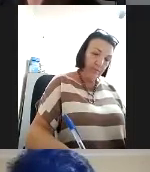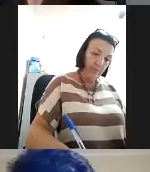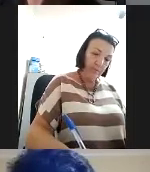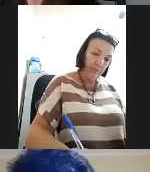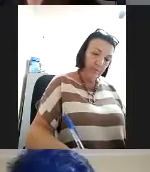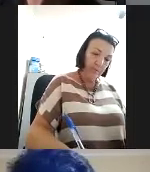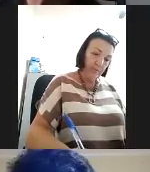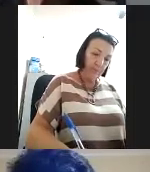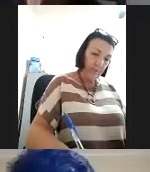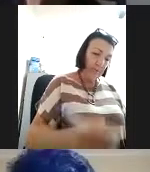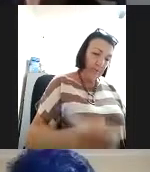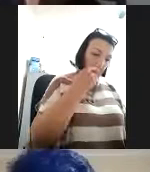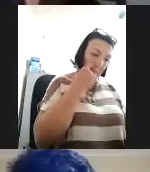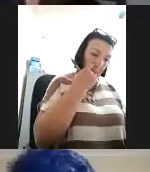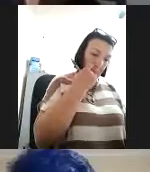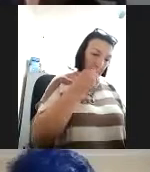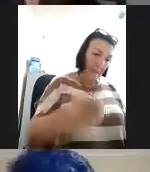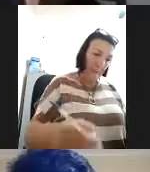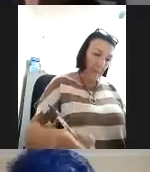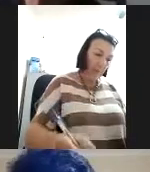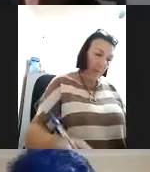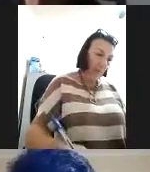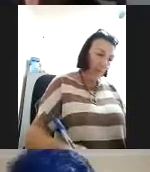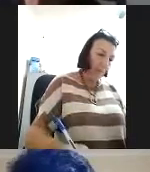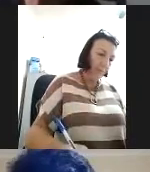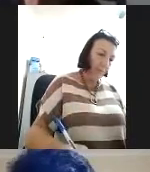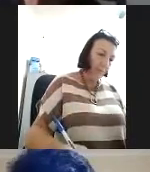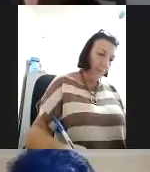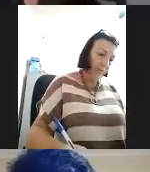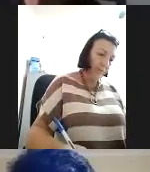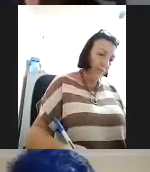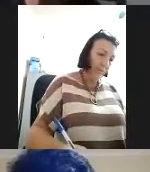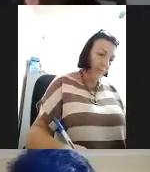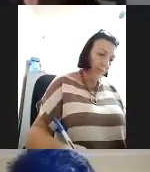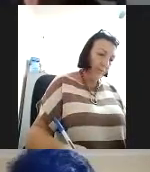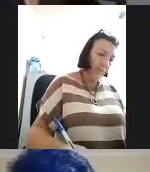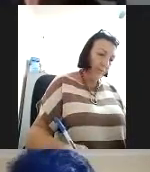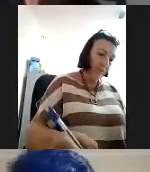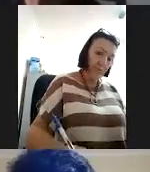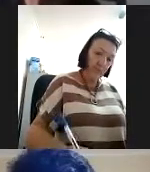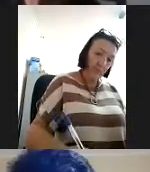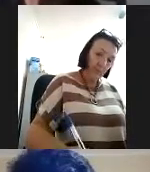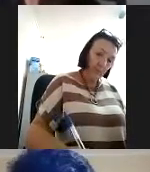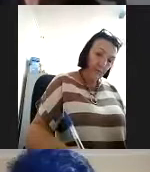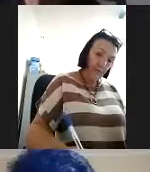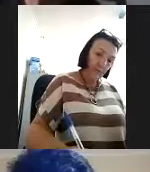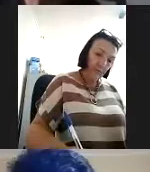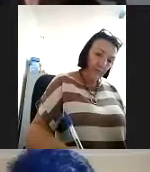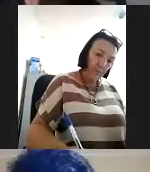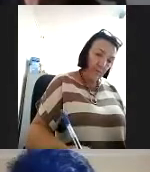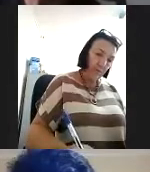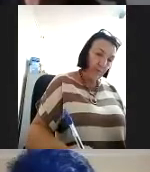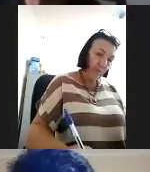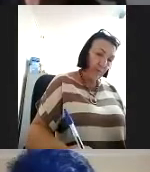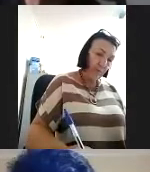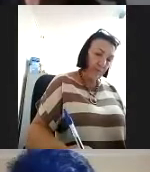de São Paulo. E quando eu comecei minha área política, que eu era eminentemente técnico nas empresas onde eu trabalhei, participei de uma palestra no